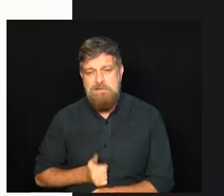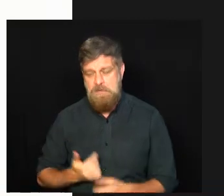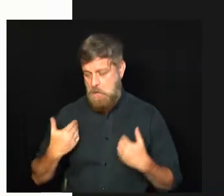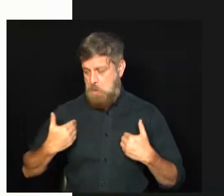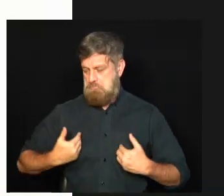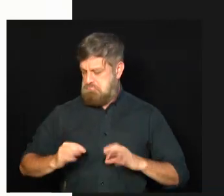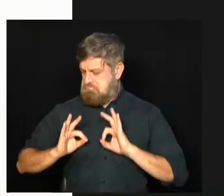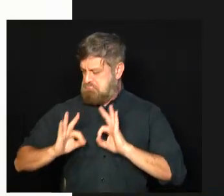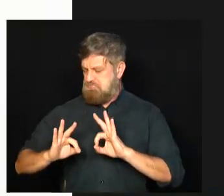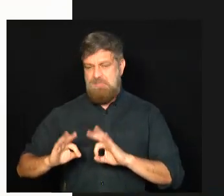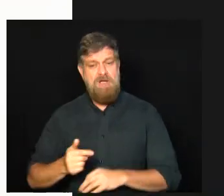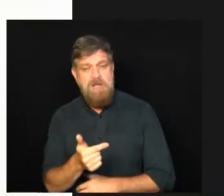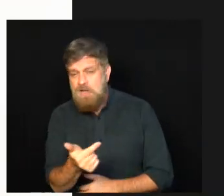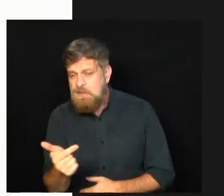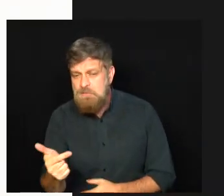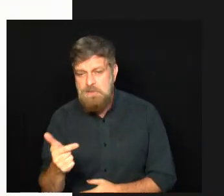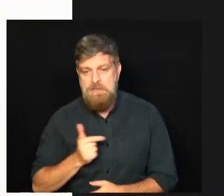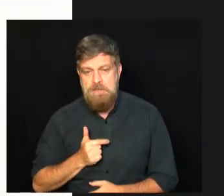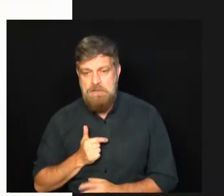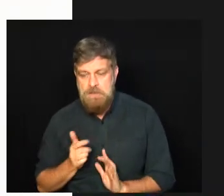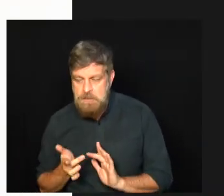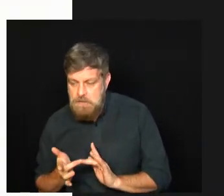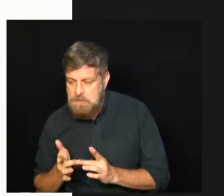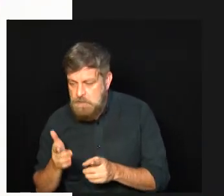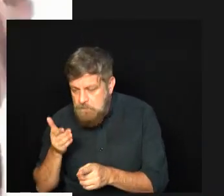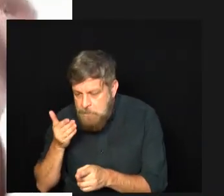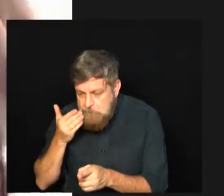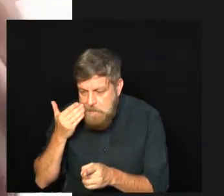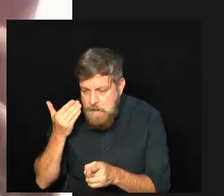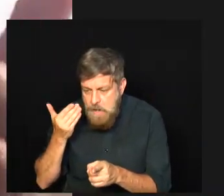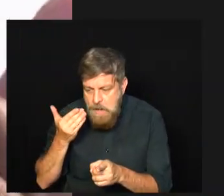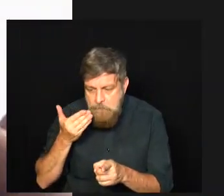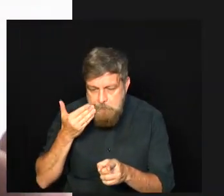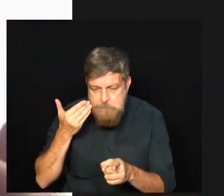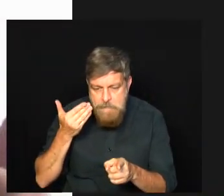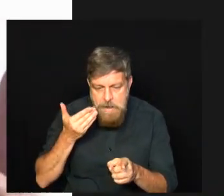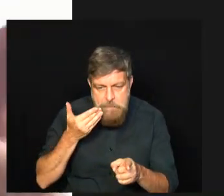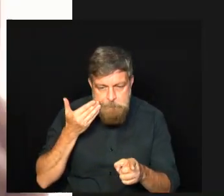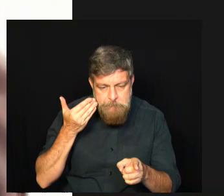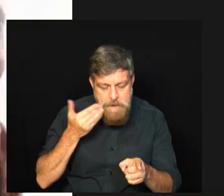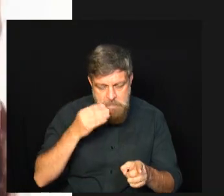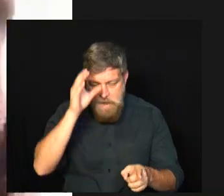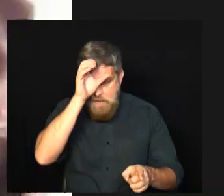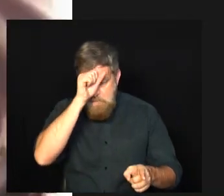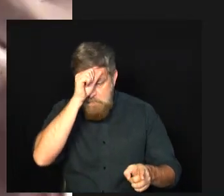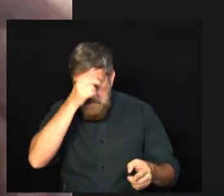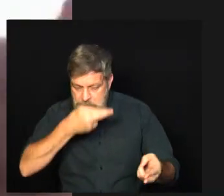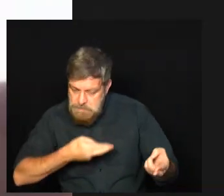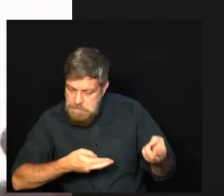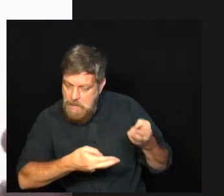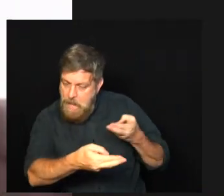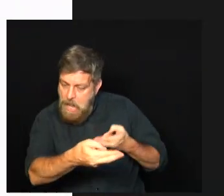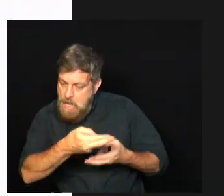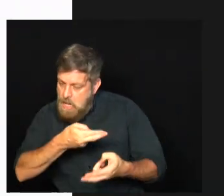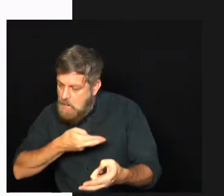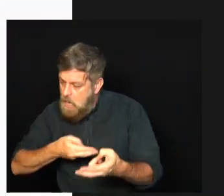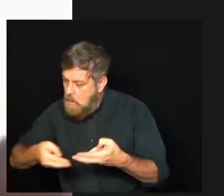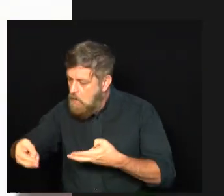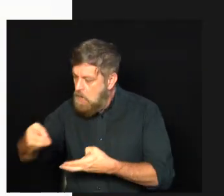física, o que não tem... Ela vai aprendendo a se relacionar com o diferente e